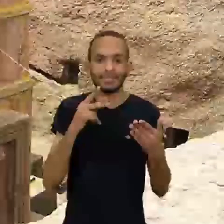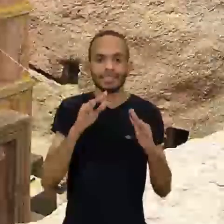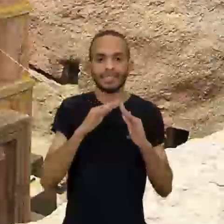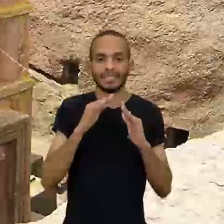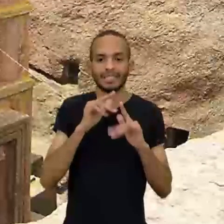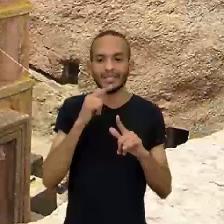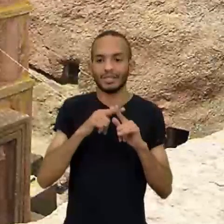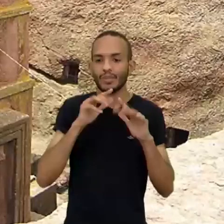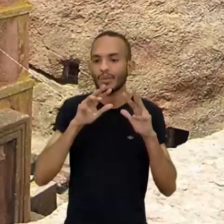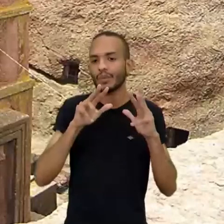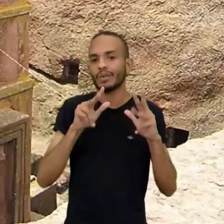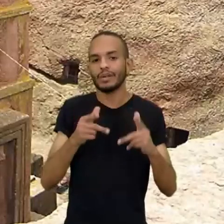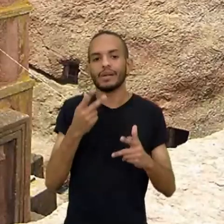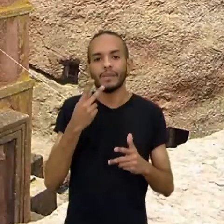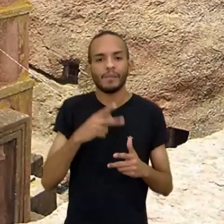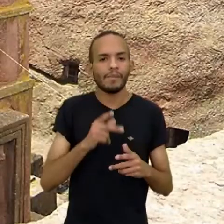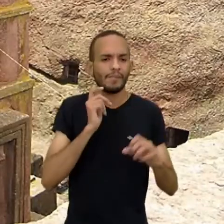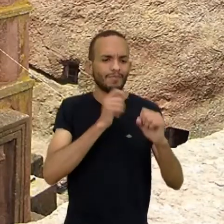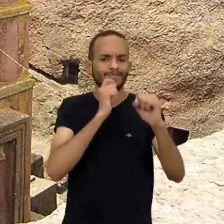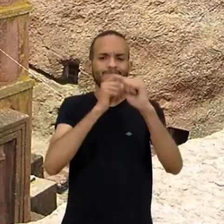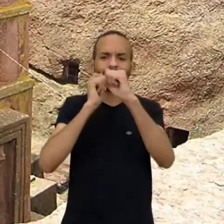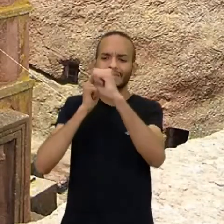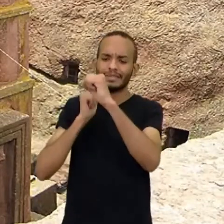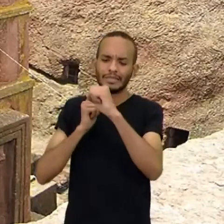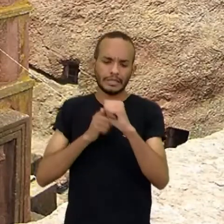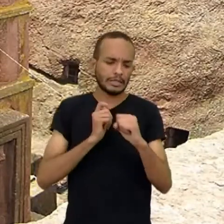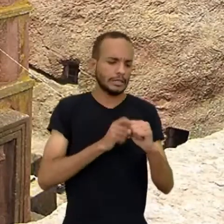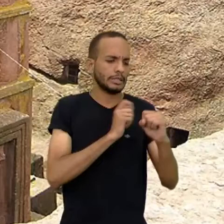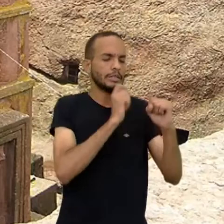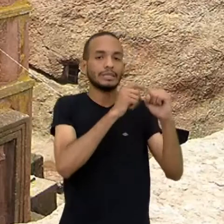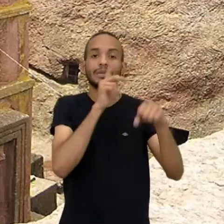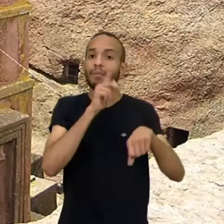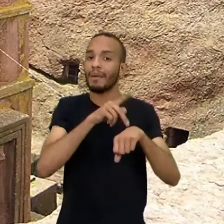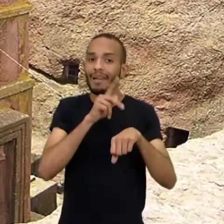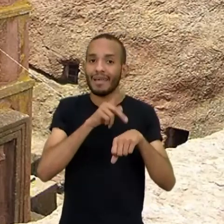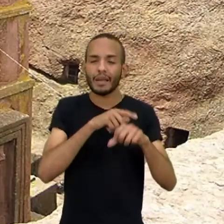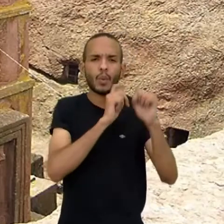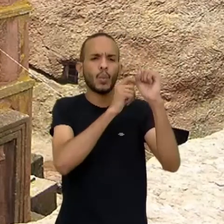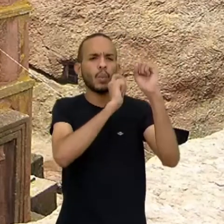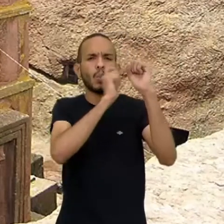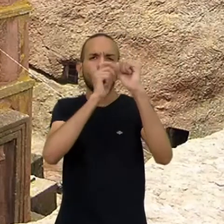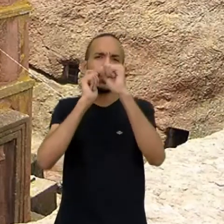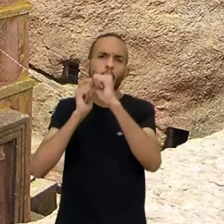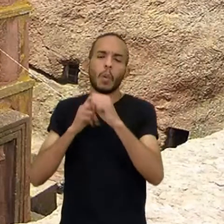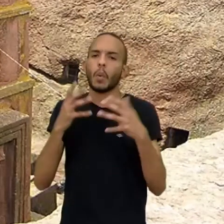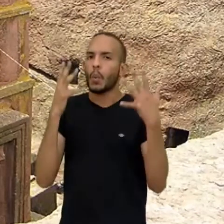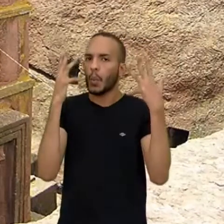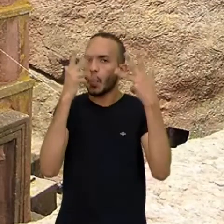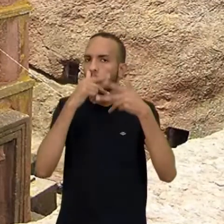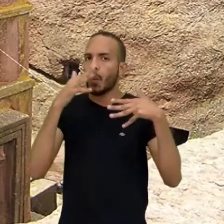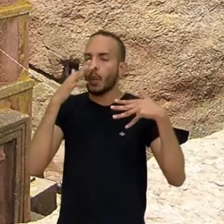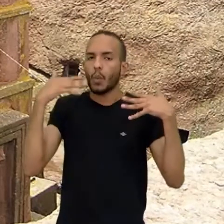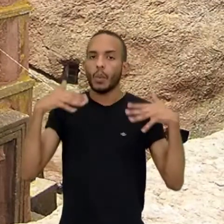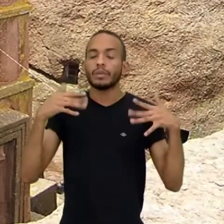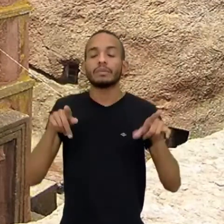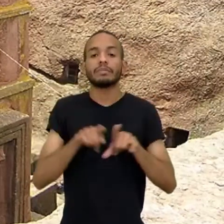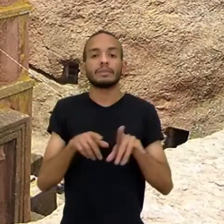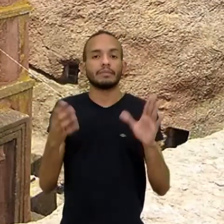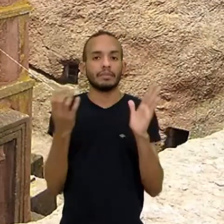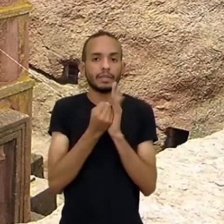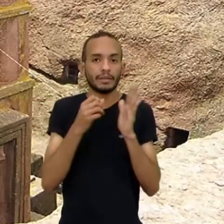por inteiro. Ela foi esculpida nas pedras. É muito incrível. Patrimônio histórico